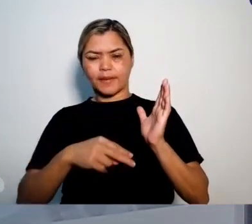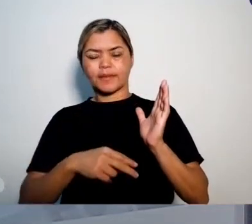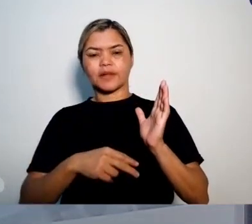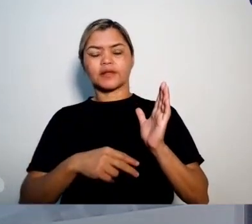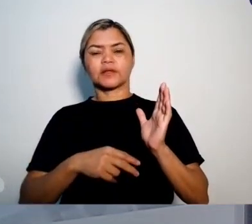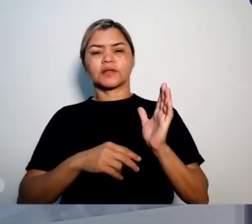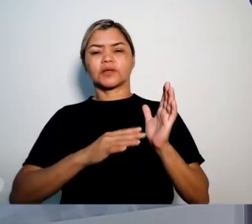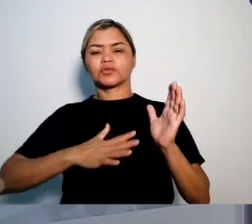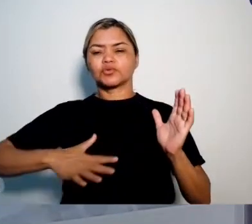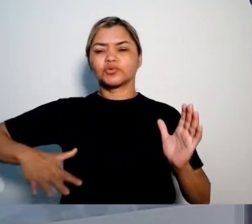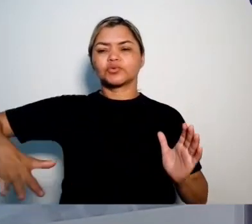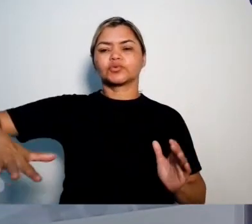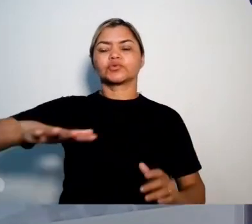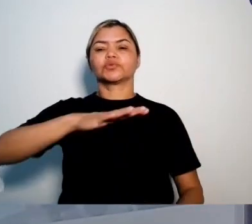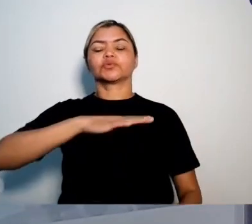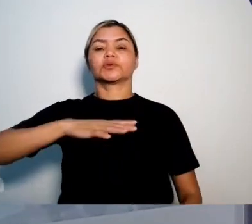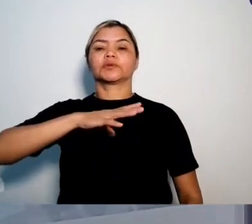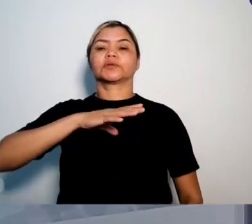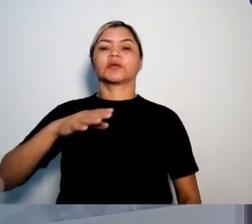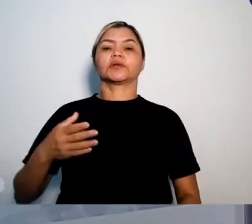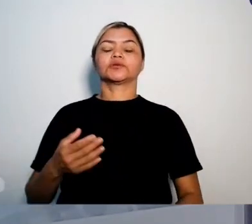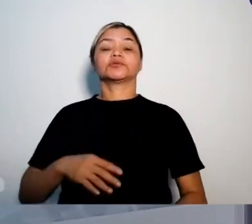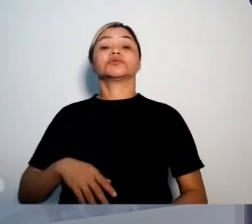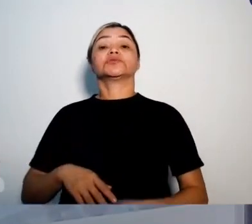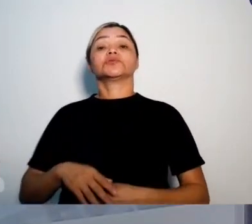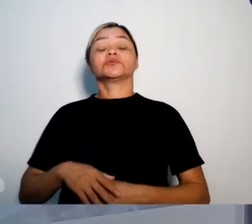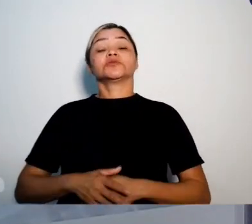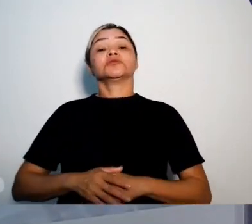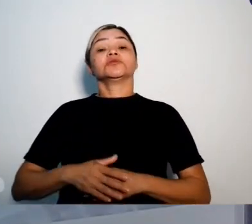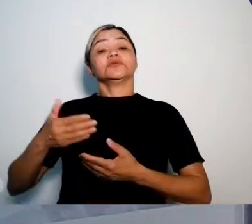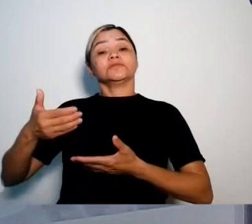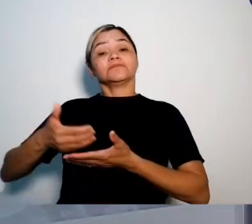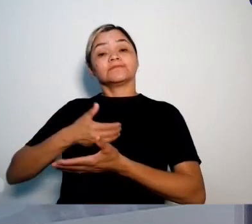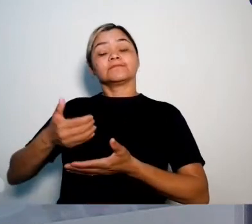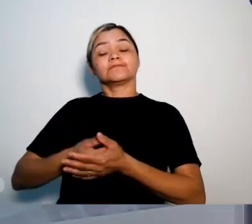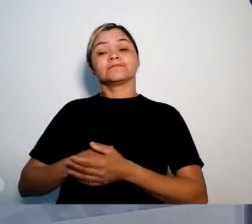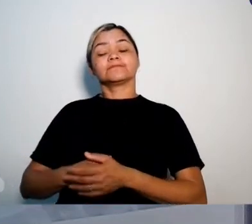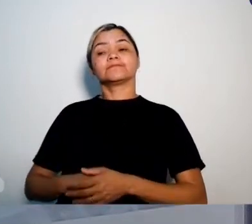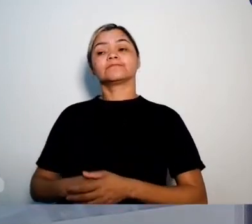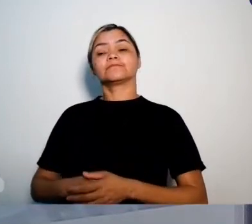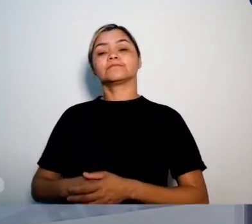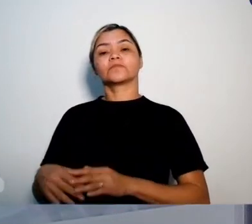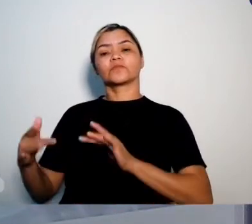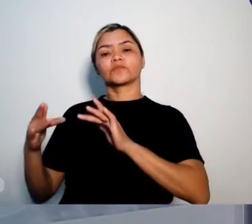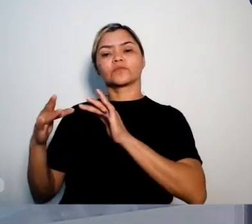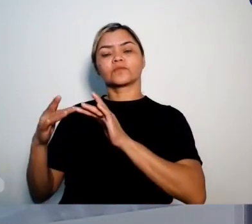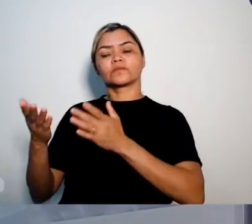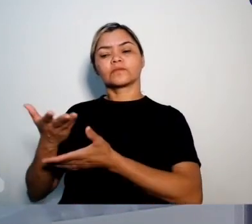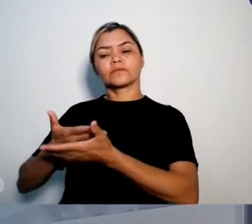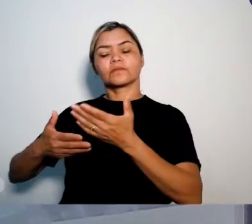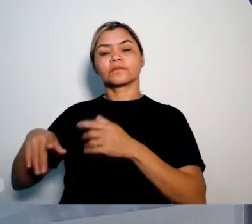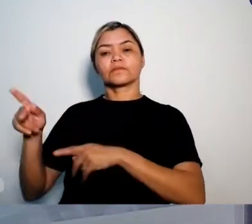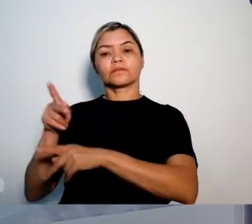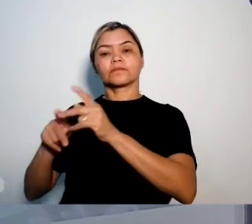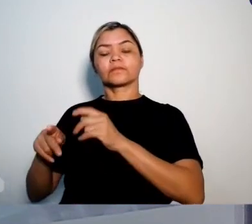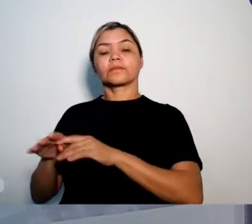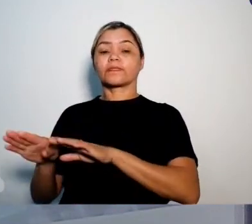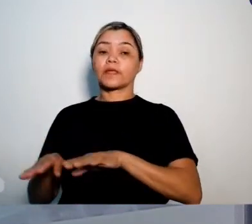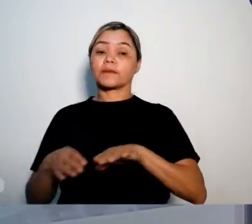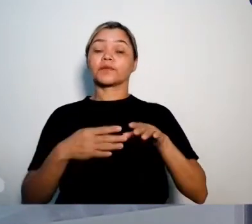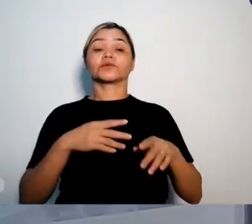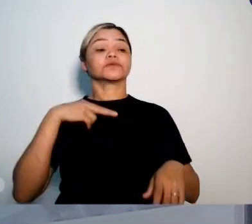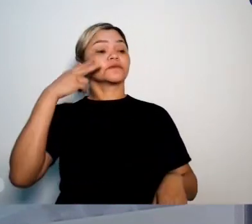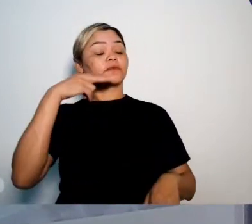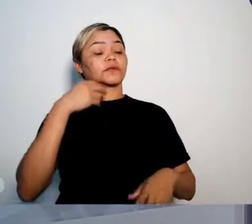abrangendo a cidade de Botucatu. Ouvimos muito a população e verificamos junto aos vereadores pertencentes que a